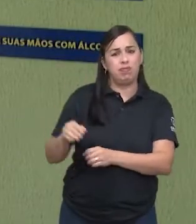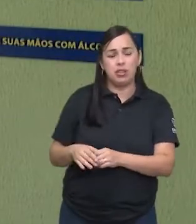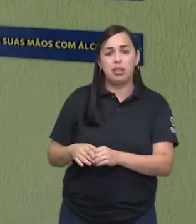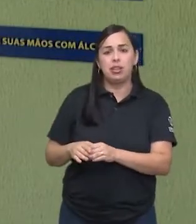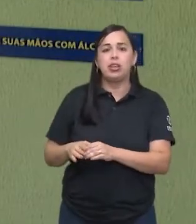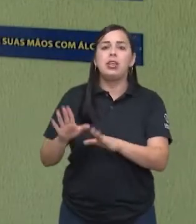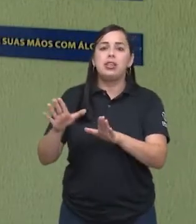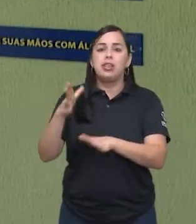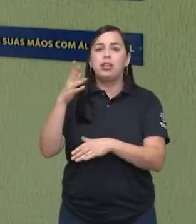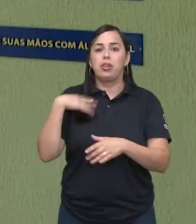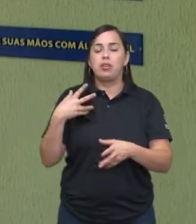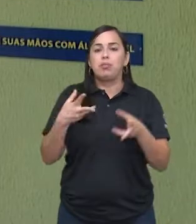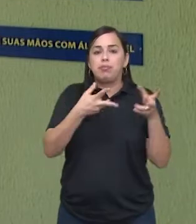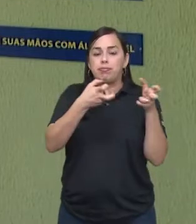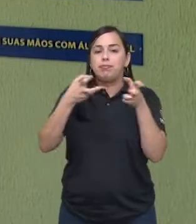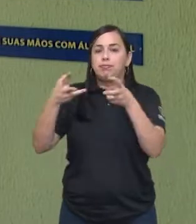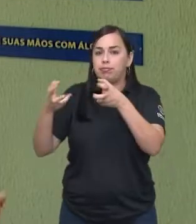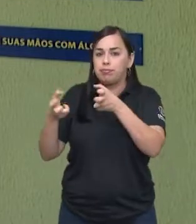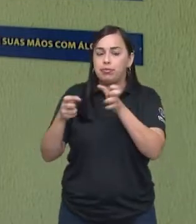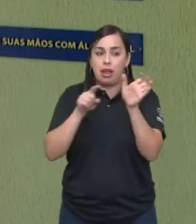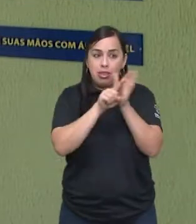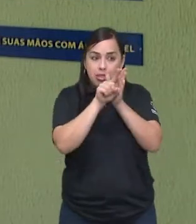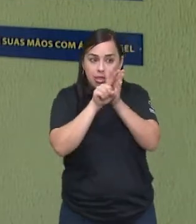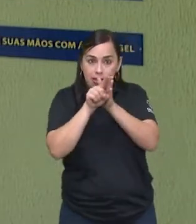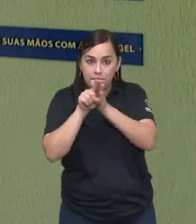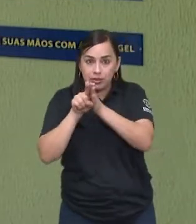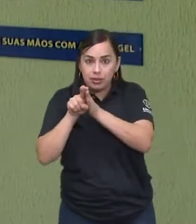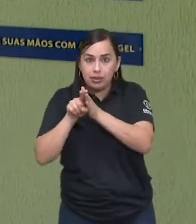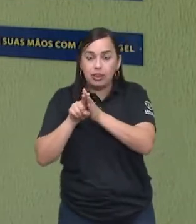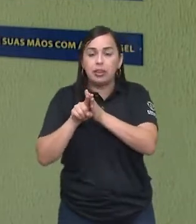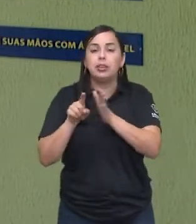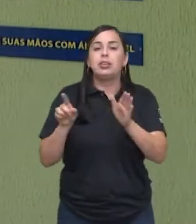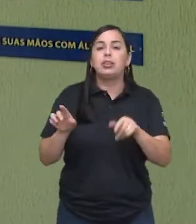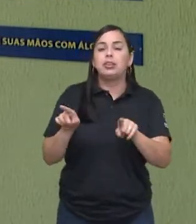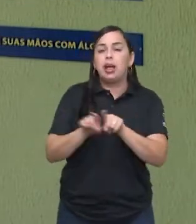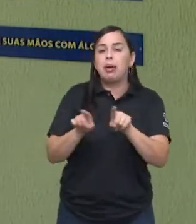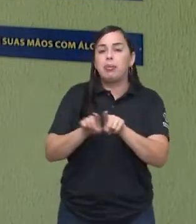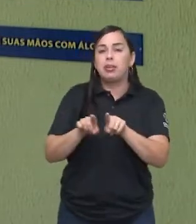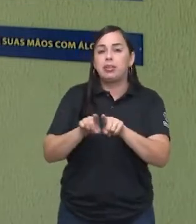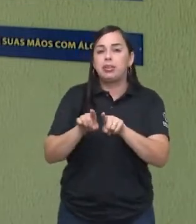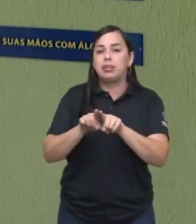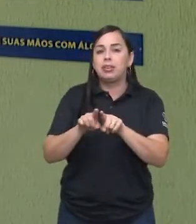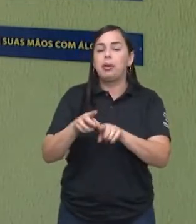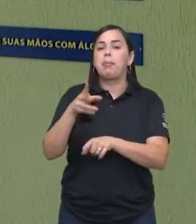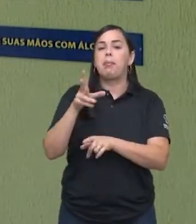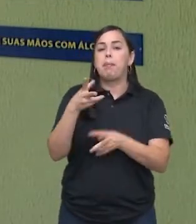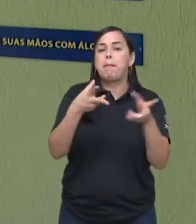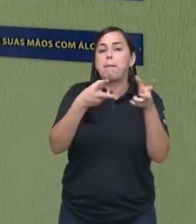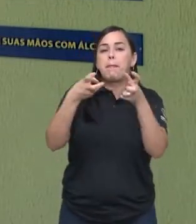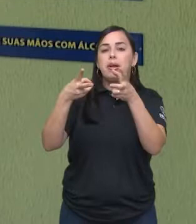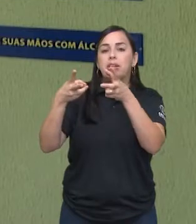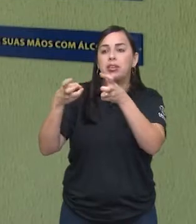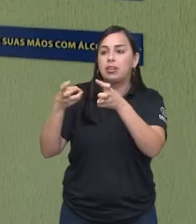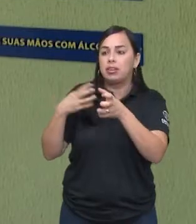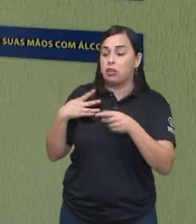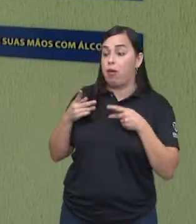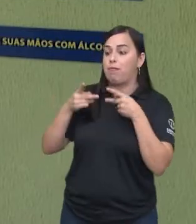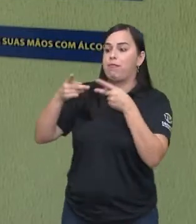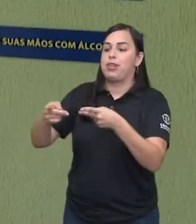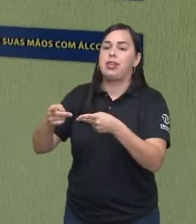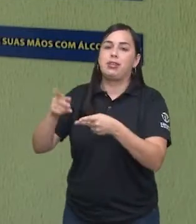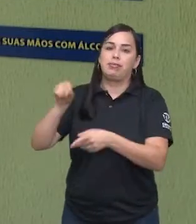suas casas, então a gente notou isso tanto na avaliação de densidade larvária em janeiro, como a gente tem notado também nas nossas